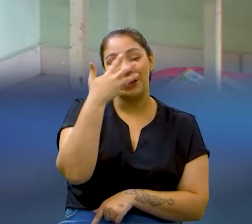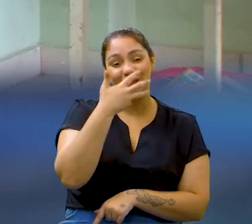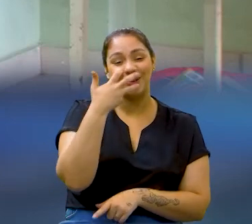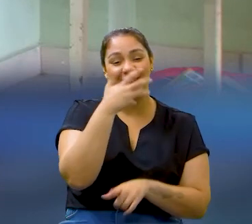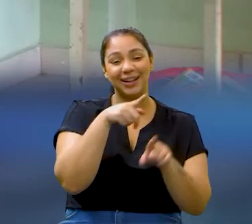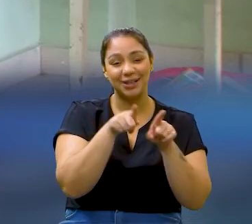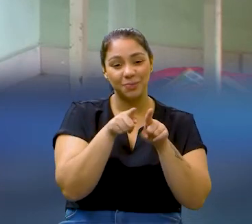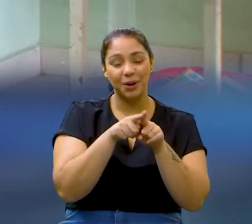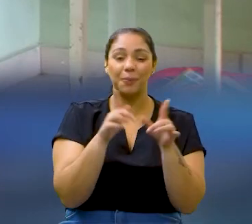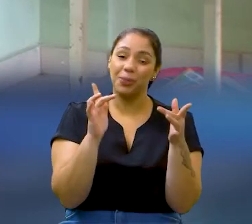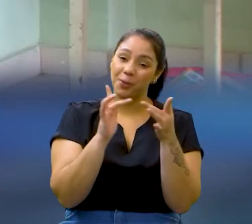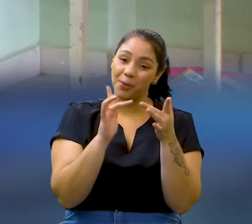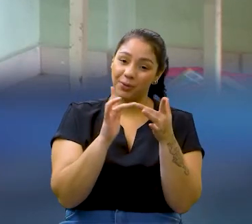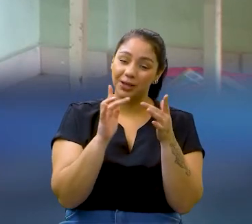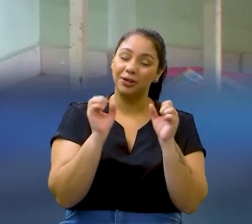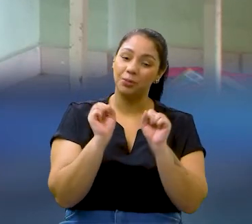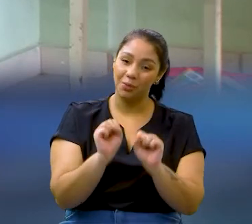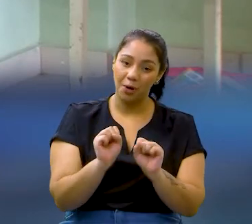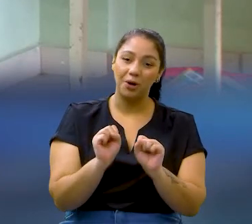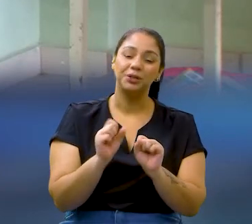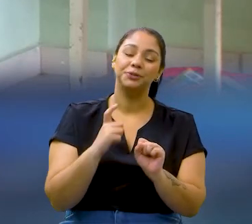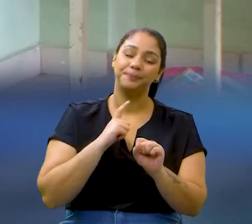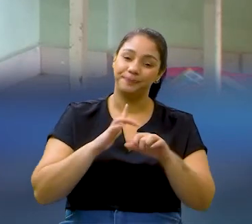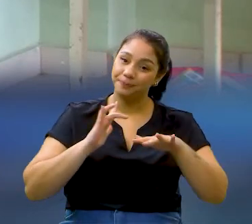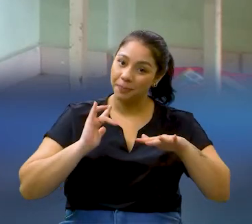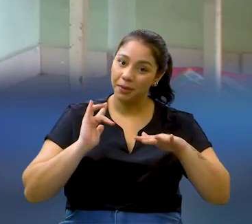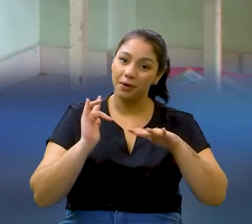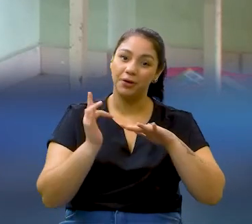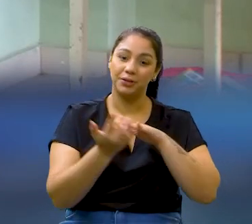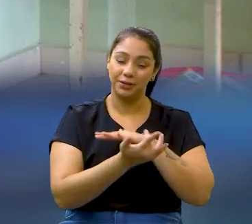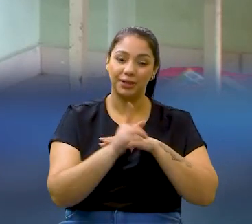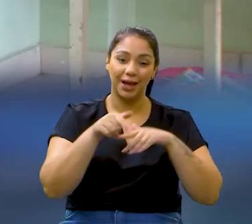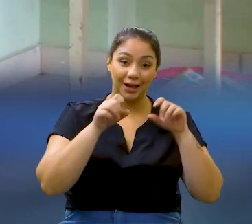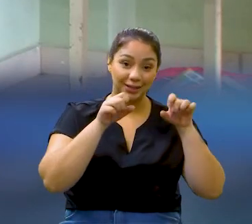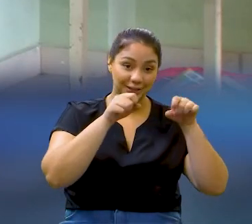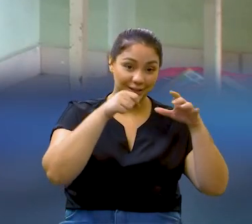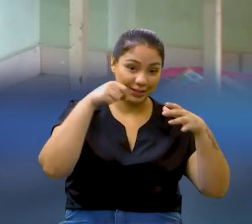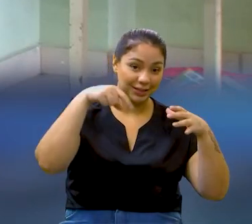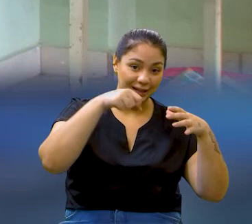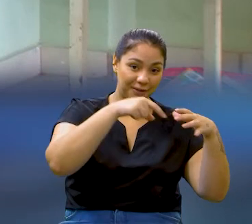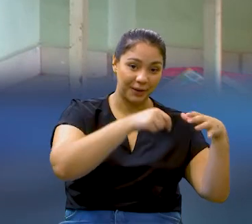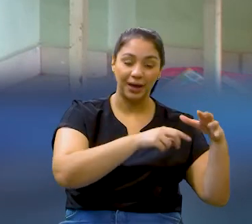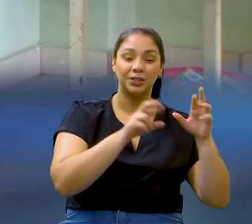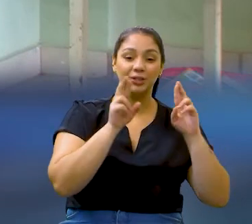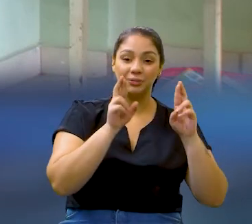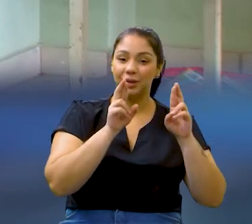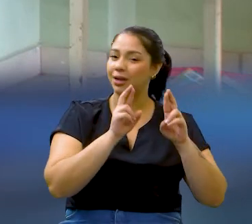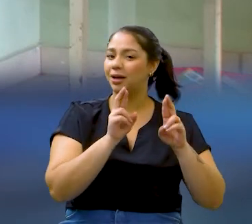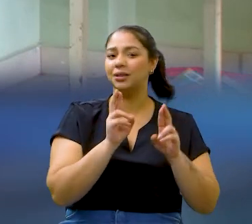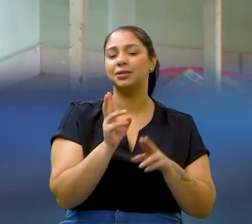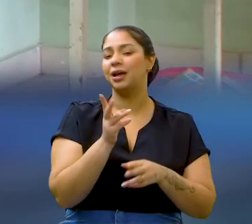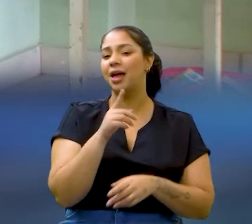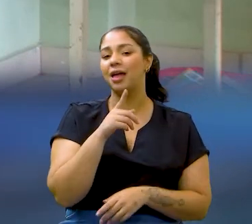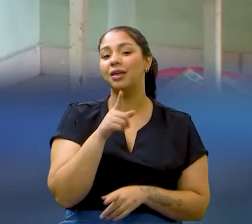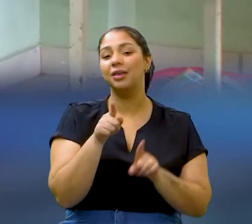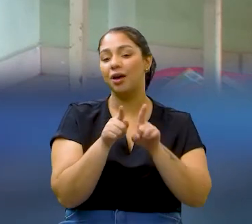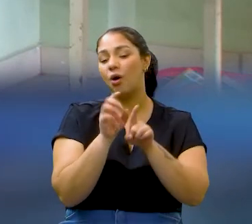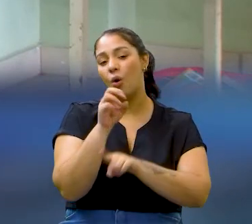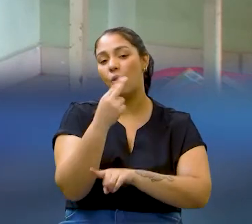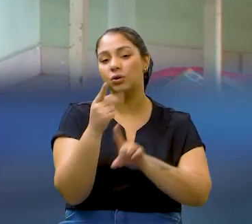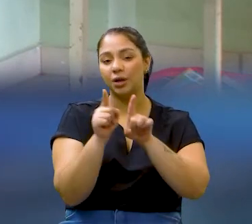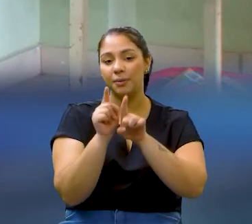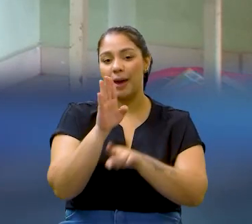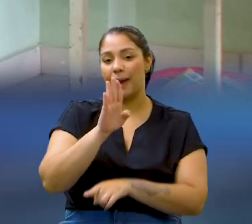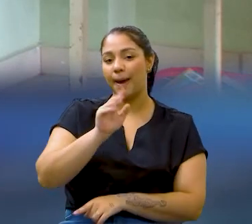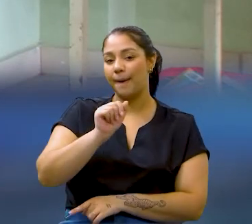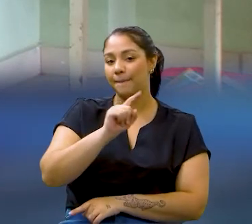apaixonar também. O nosso contato, você pode acessar nossas redes sociais, Semente Esperança, sempre Semente Esperança